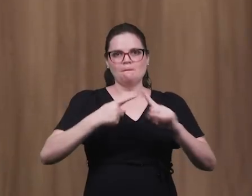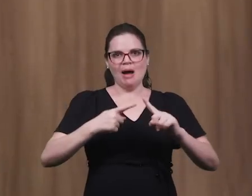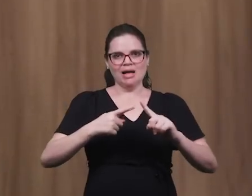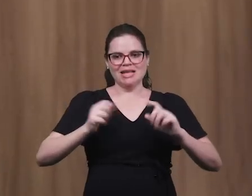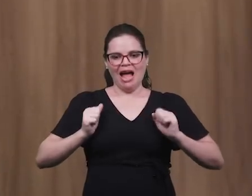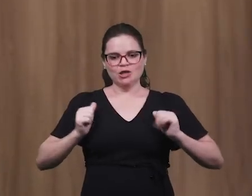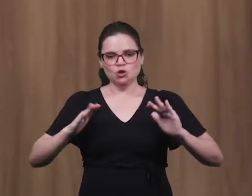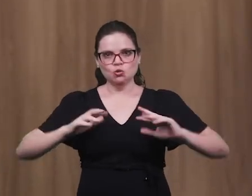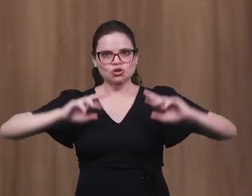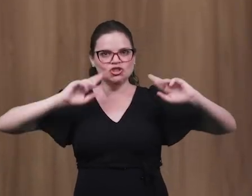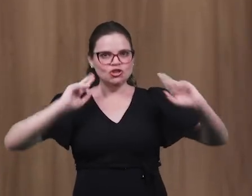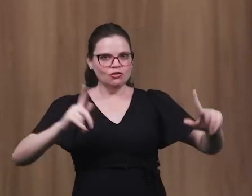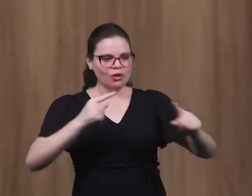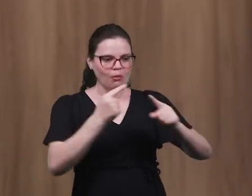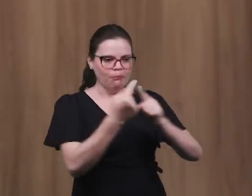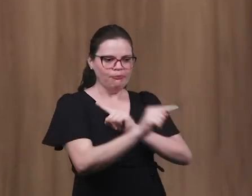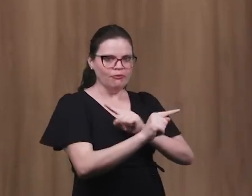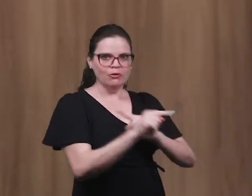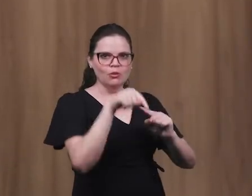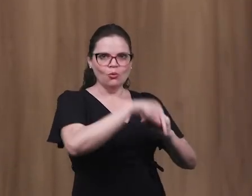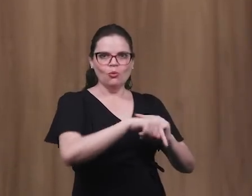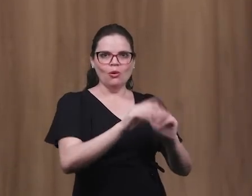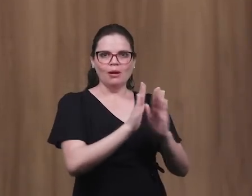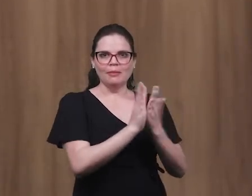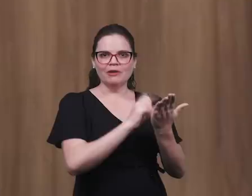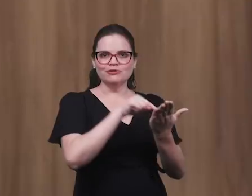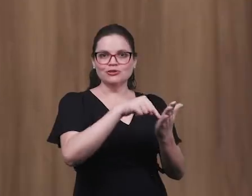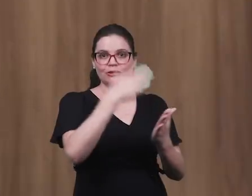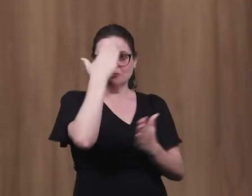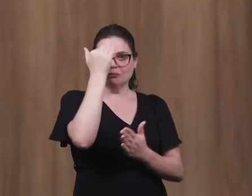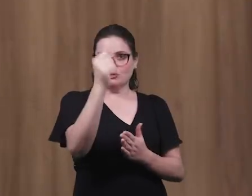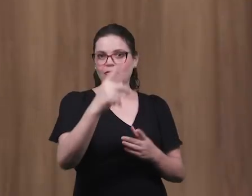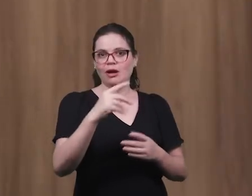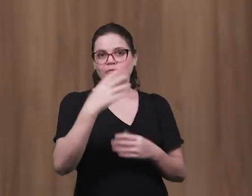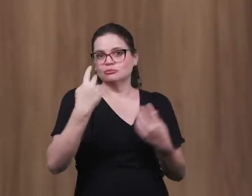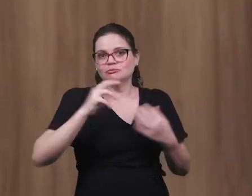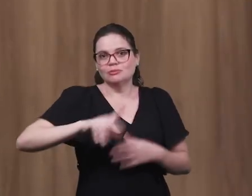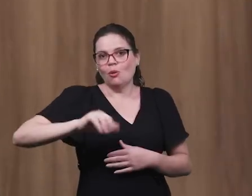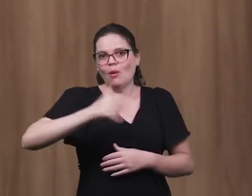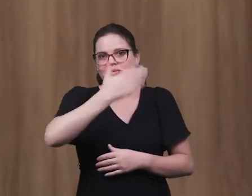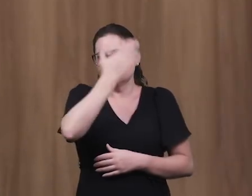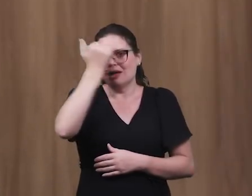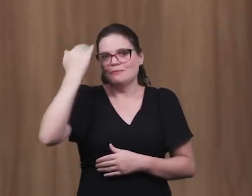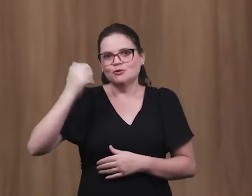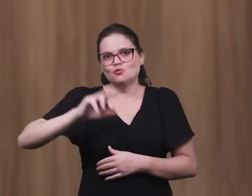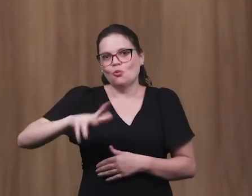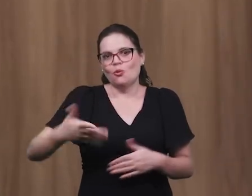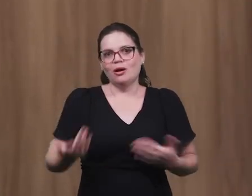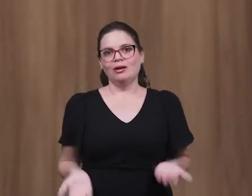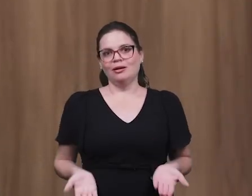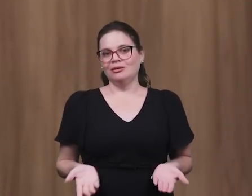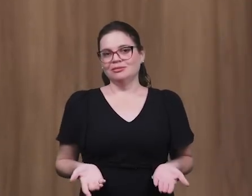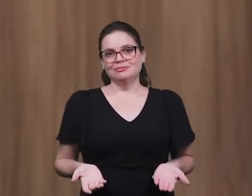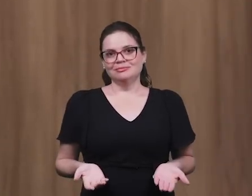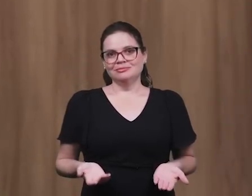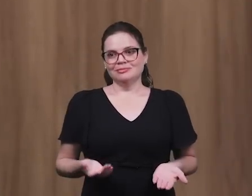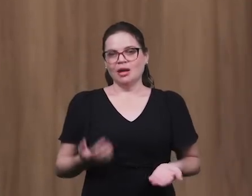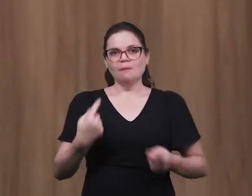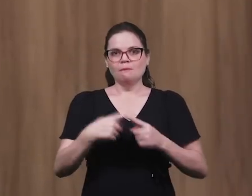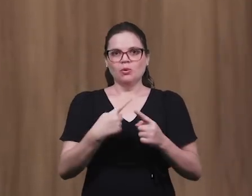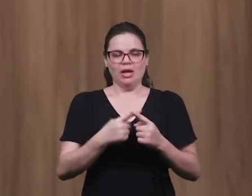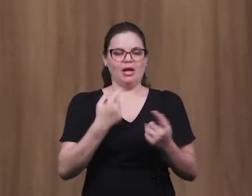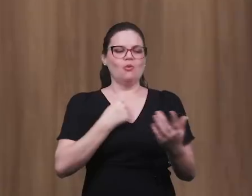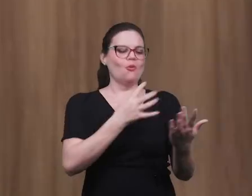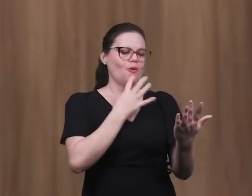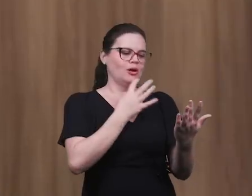dia a dia, na sua vida, no seu proceder, na sua forma de agir, ela não tem sabedoria. Não significa que